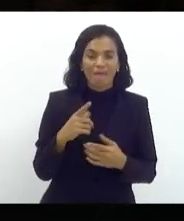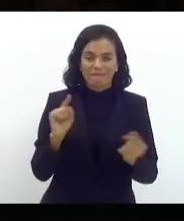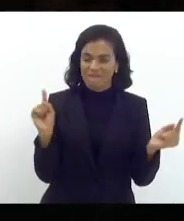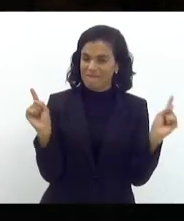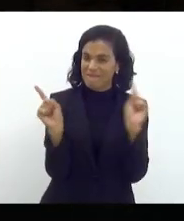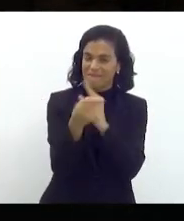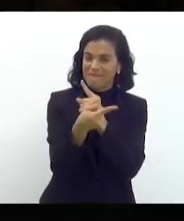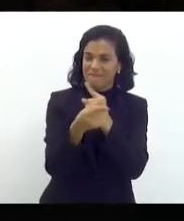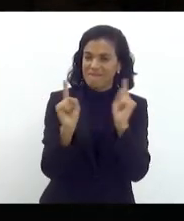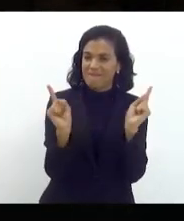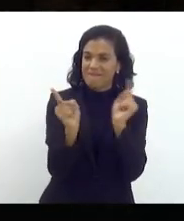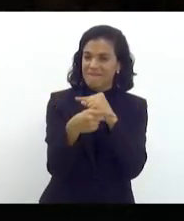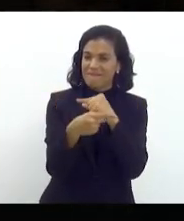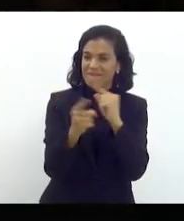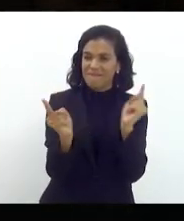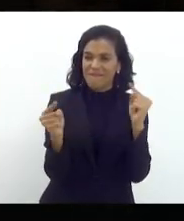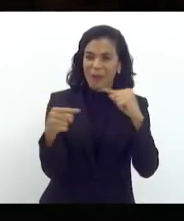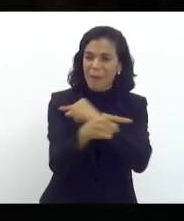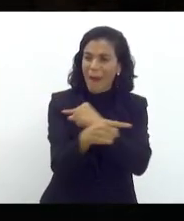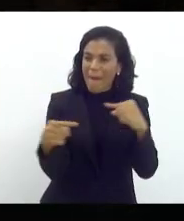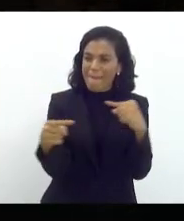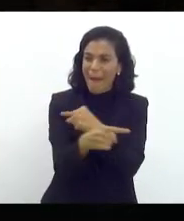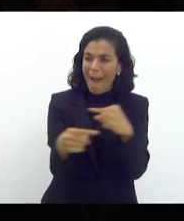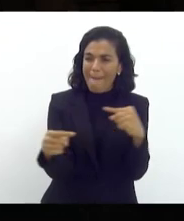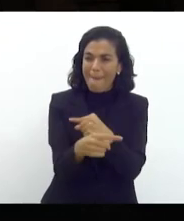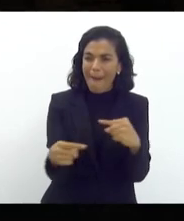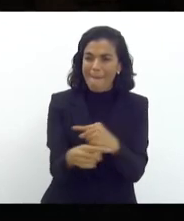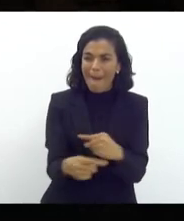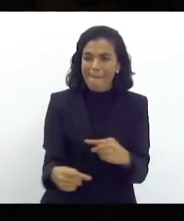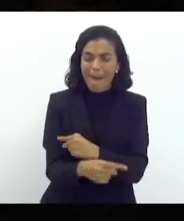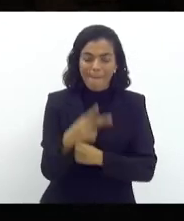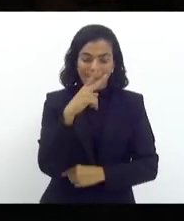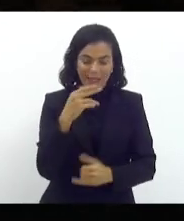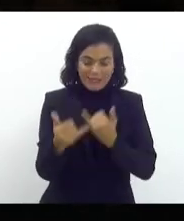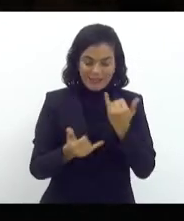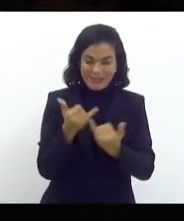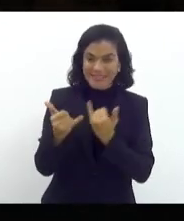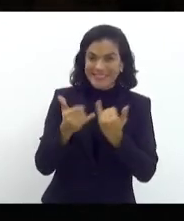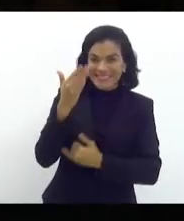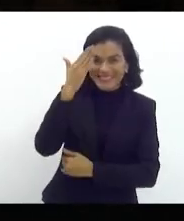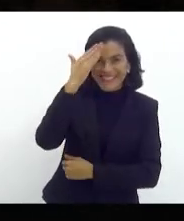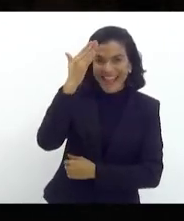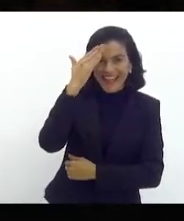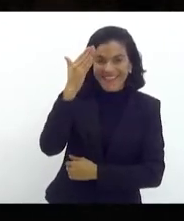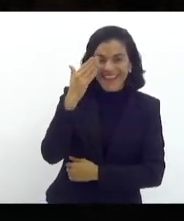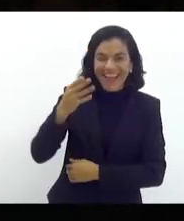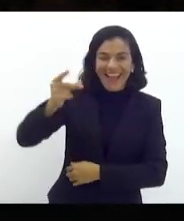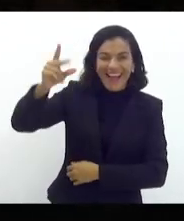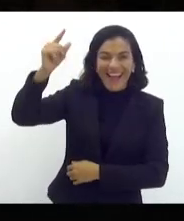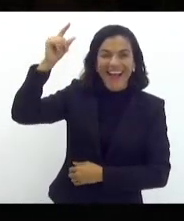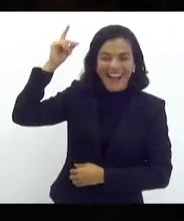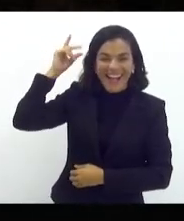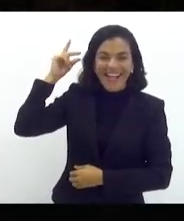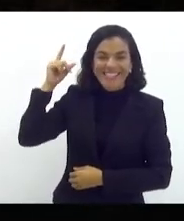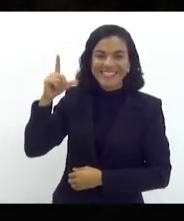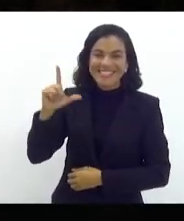contradições parece aquela brincadeira que a gente fazia